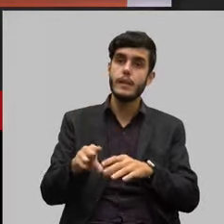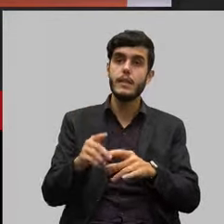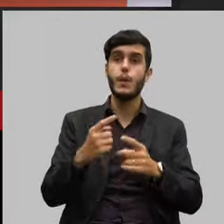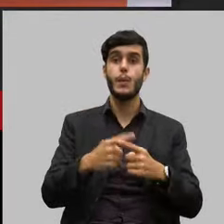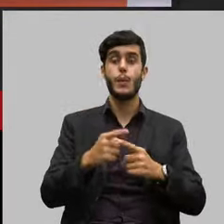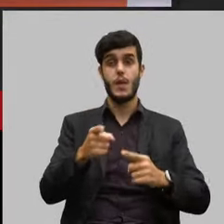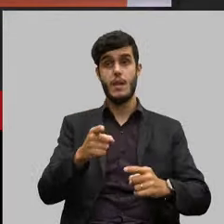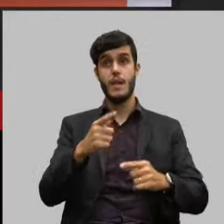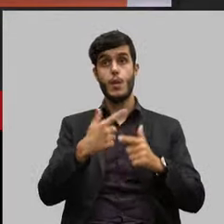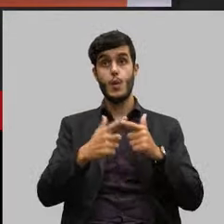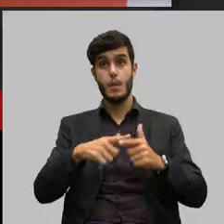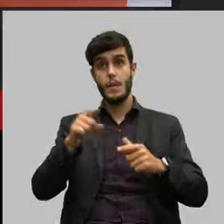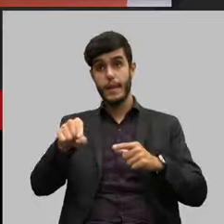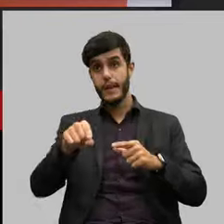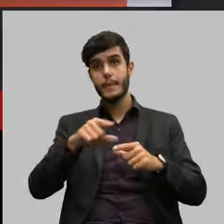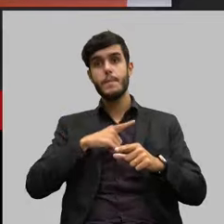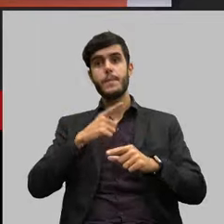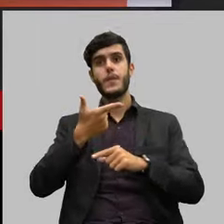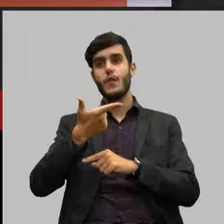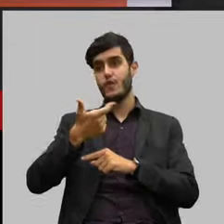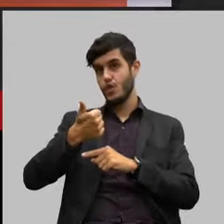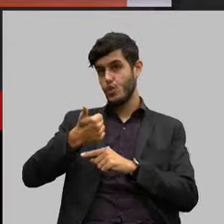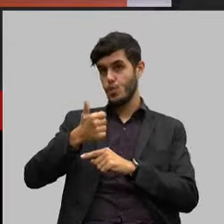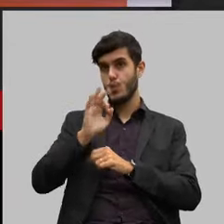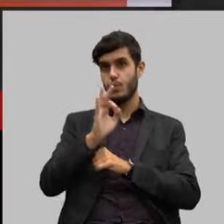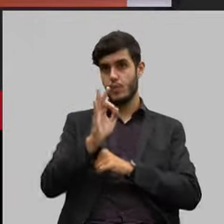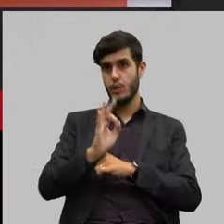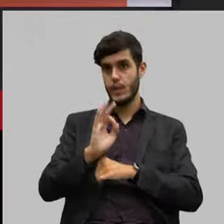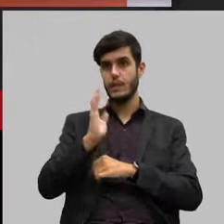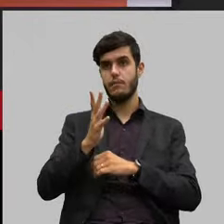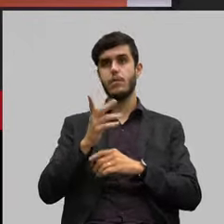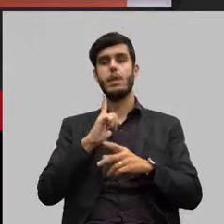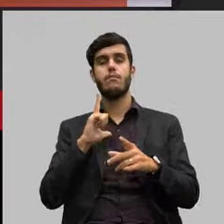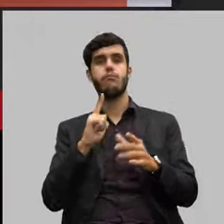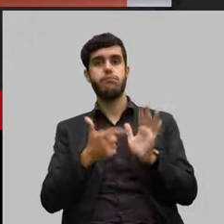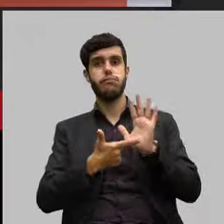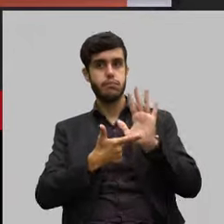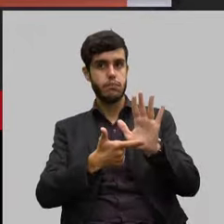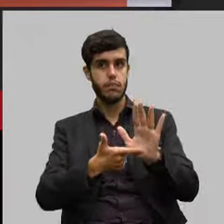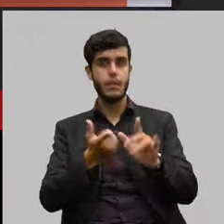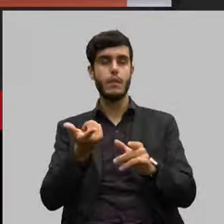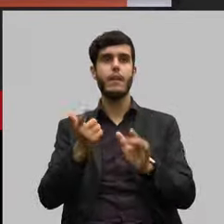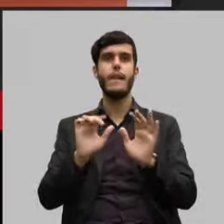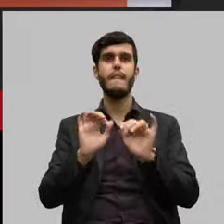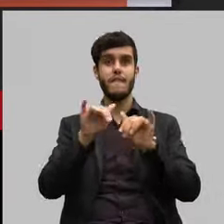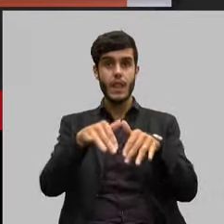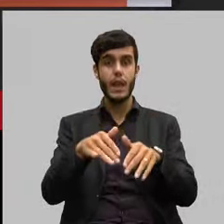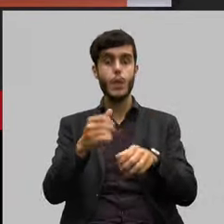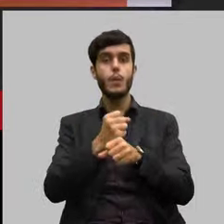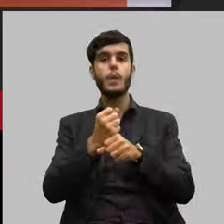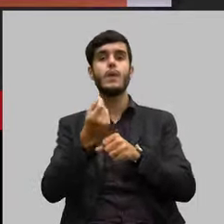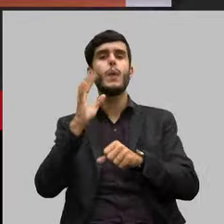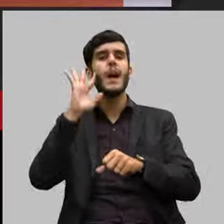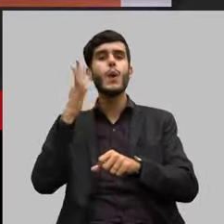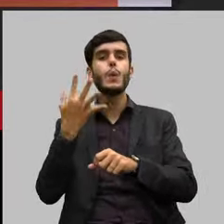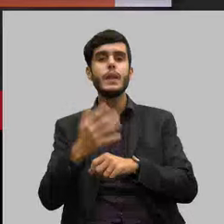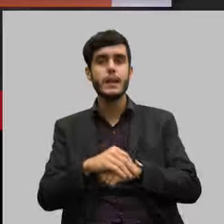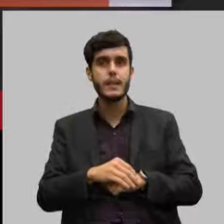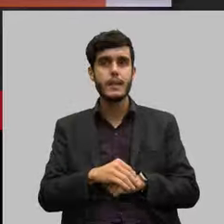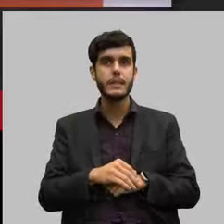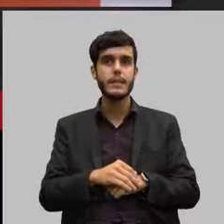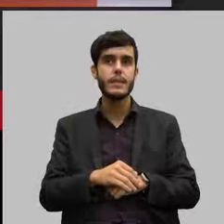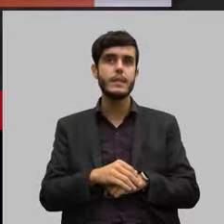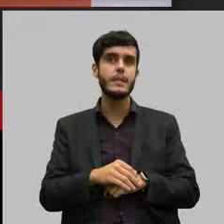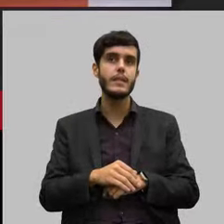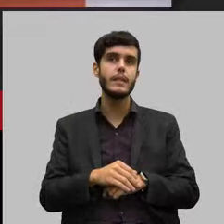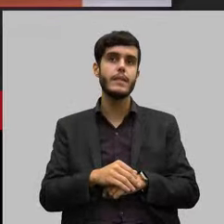gastar os 20 de investir os 21% como o senhor demonstrou que vai chegar no final do ano sabe o que que acontece começa a cair carteira na